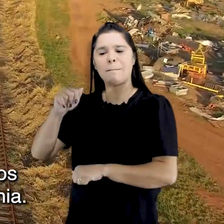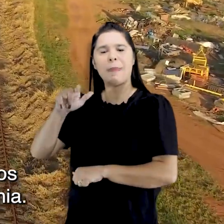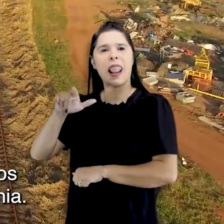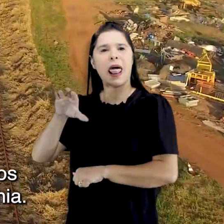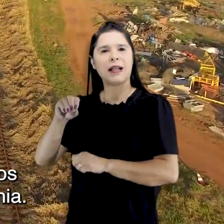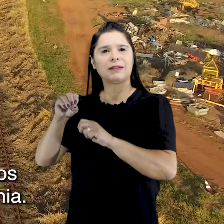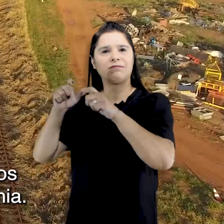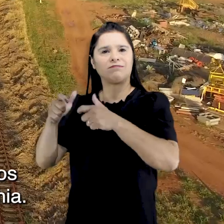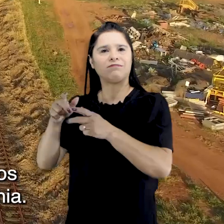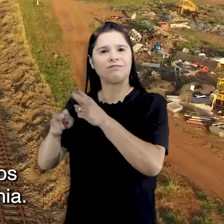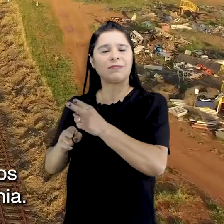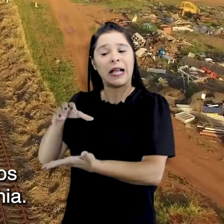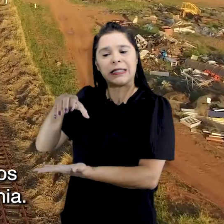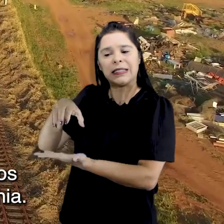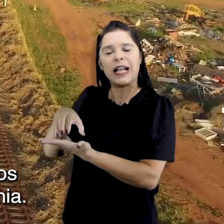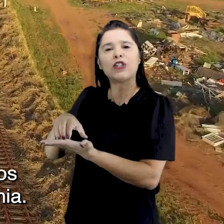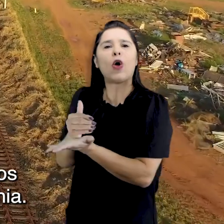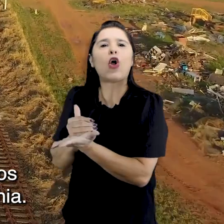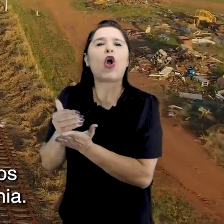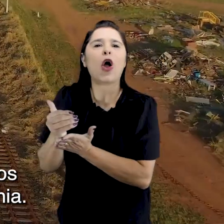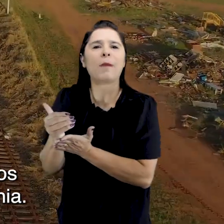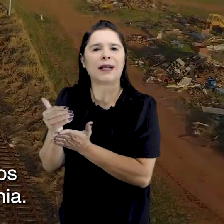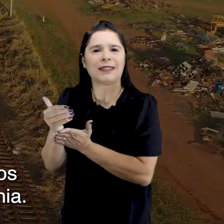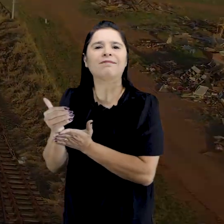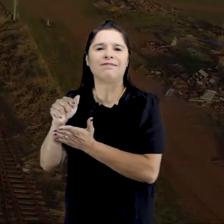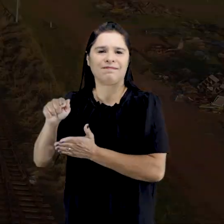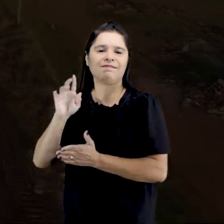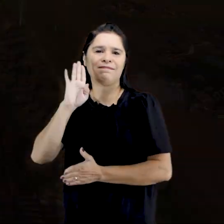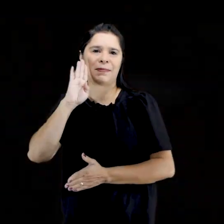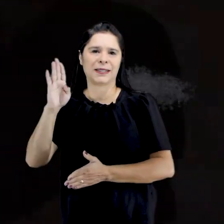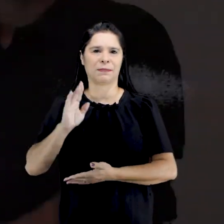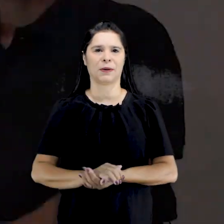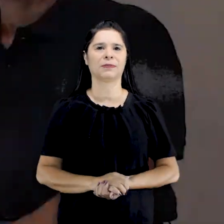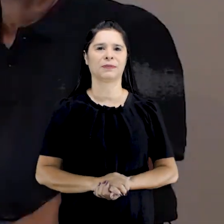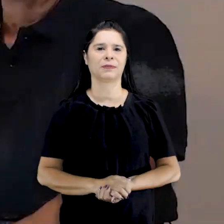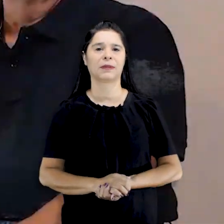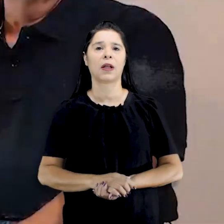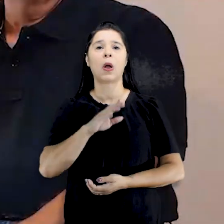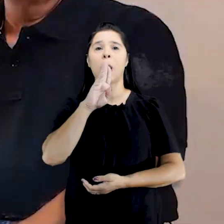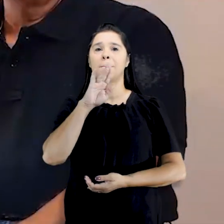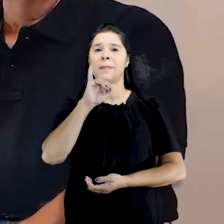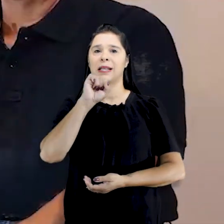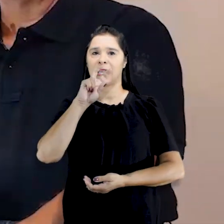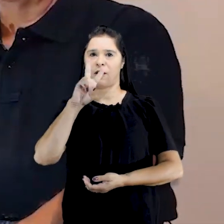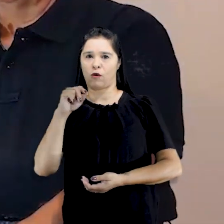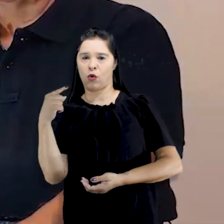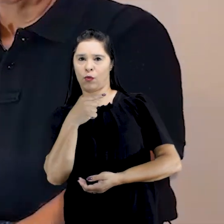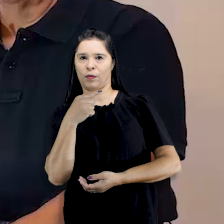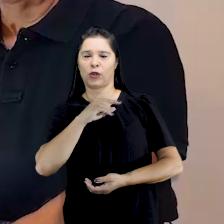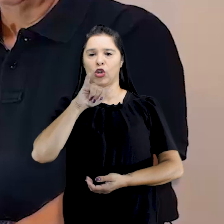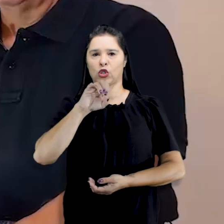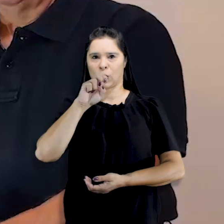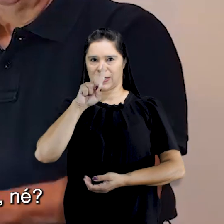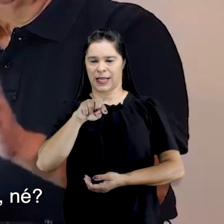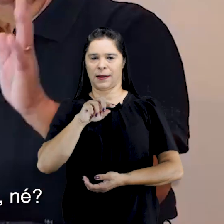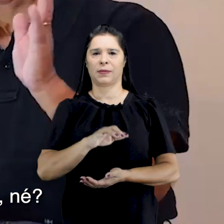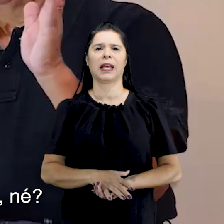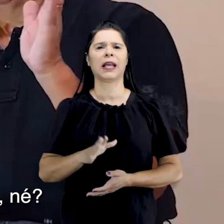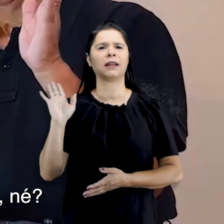Ferroviários na sede e no ponto inicial da companhia. O meu bisavô, o Zé Bernardo de Faria, trouxe